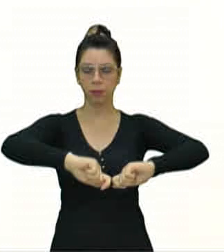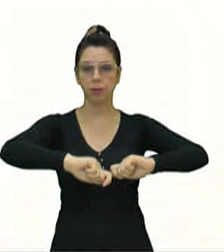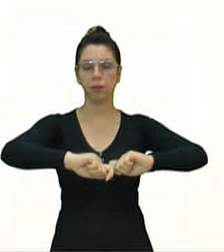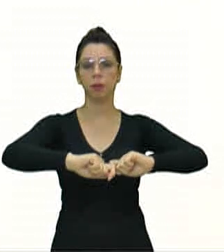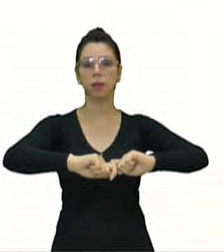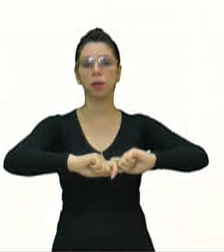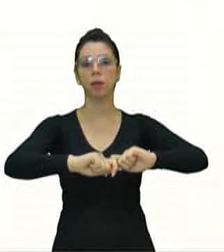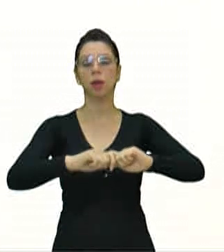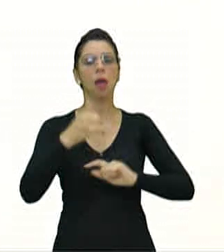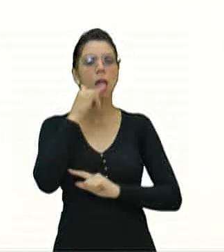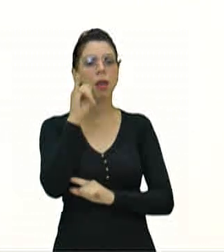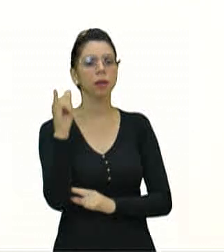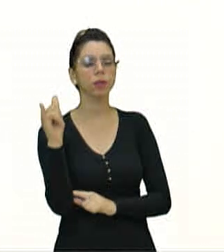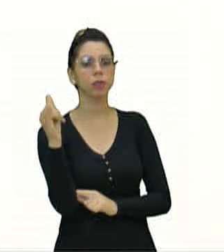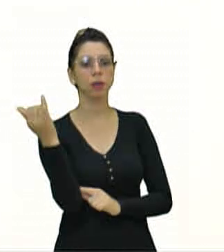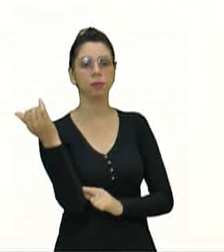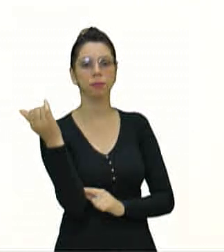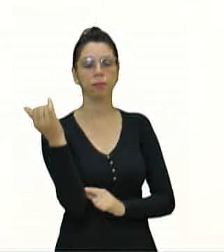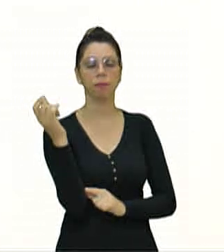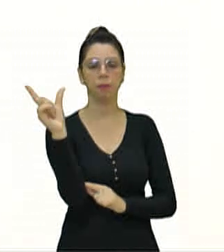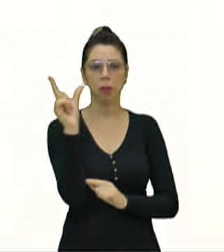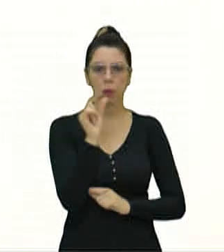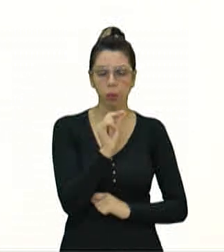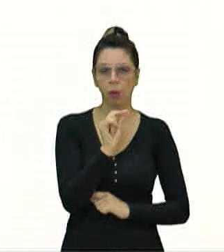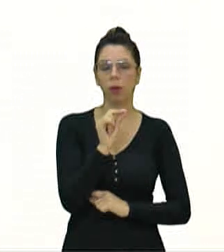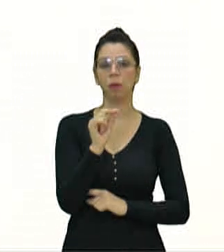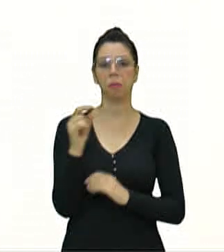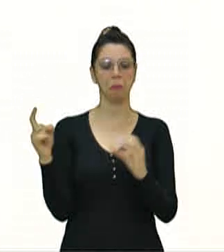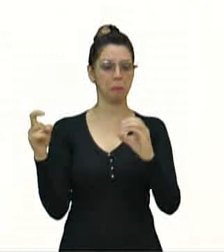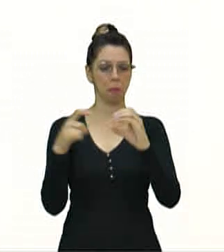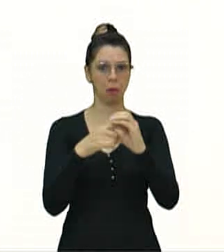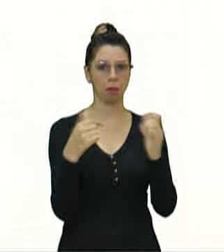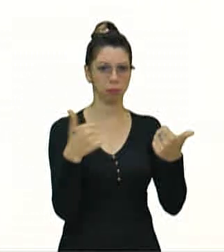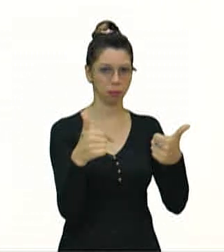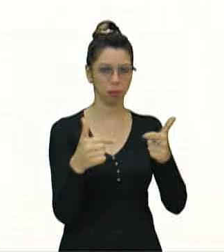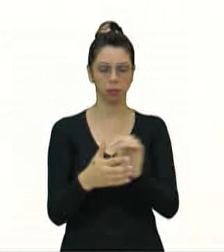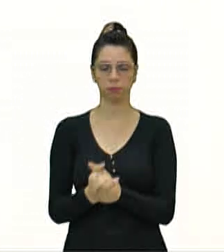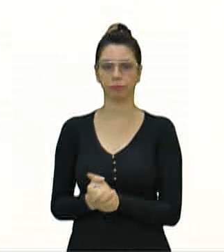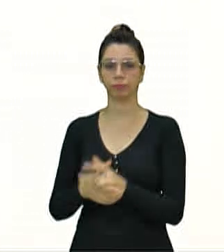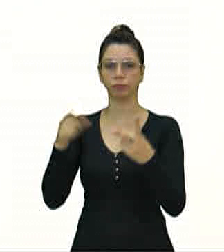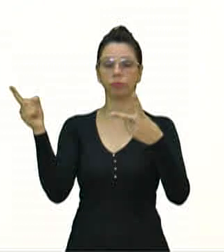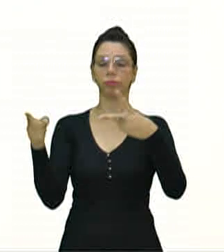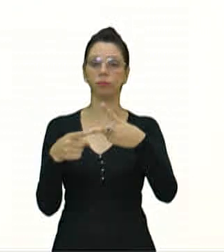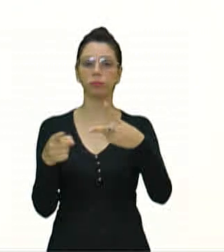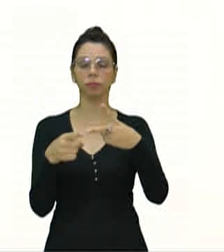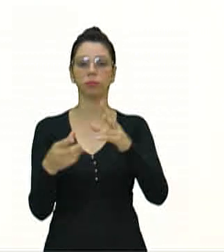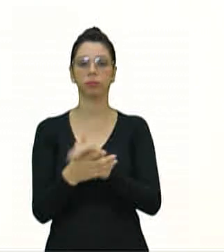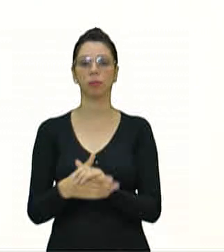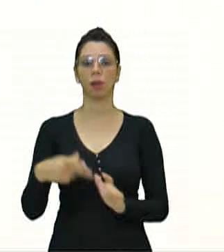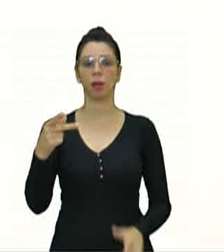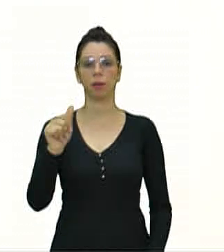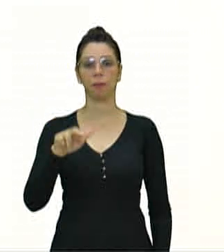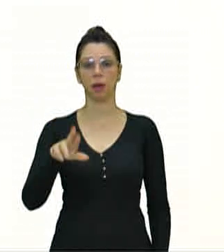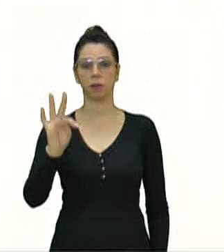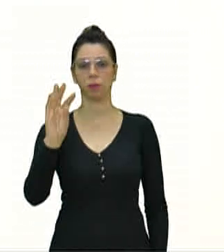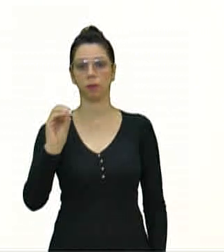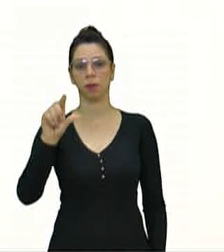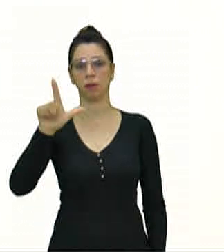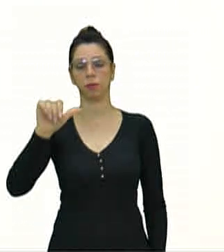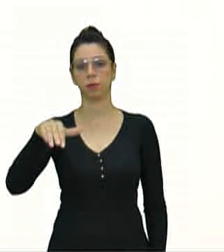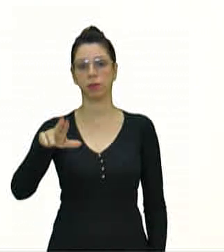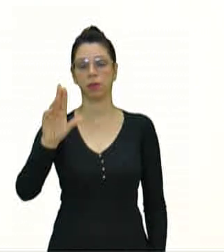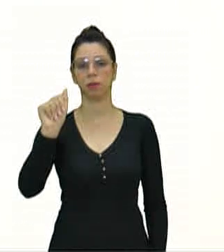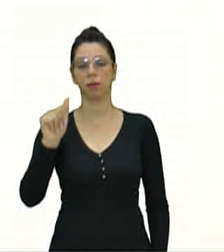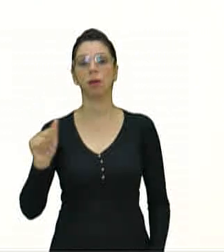energético menor, uma vez que dispensa o acasalamento. 2. A partenogênese processo em que o